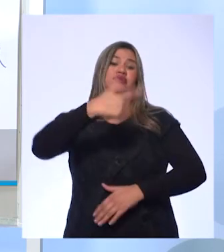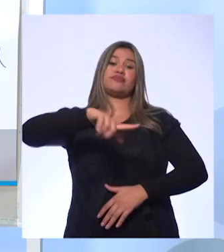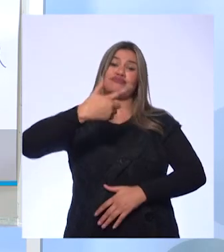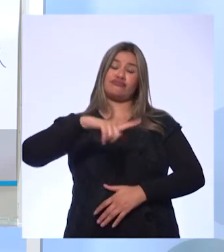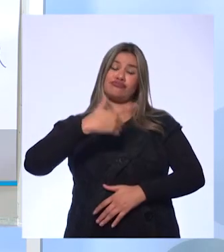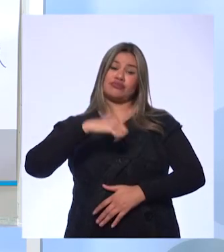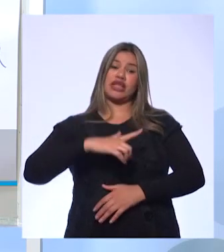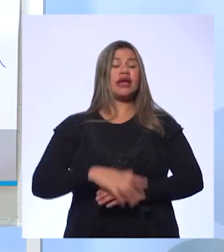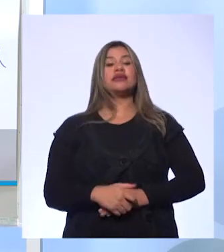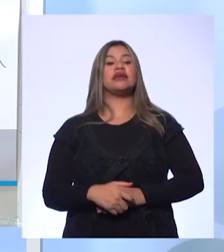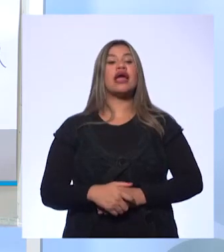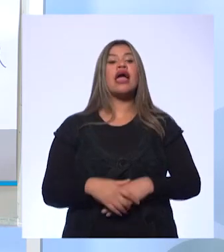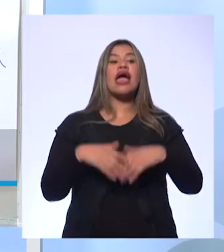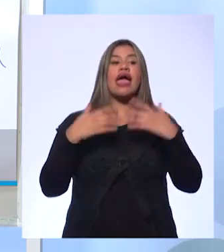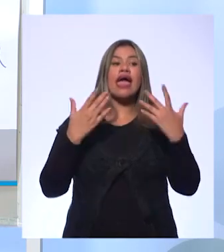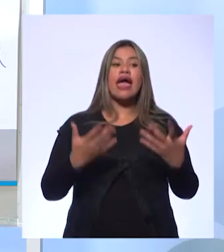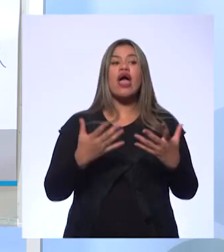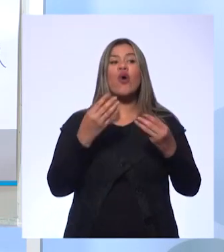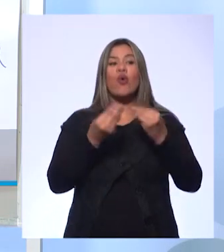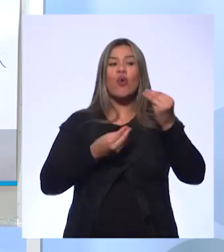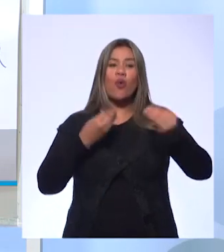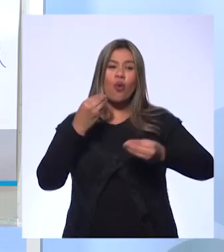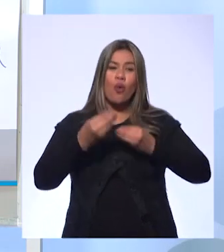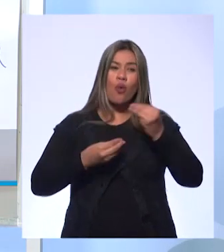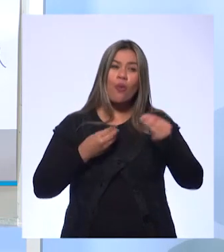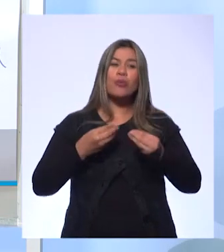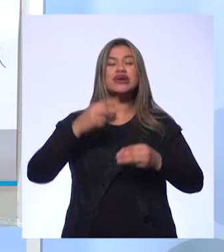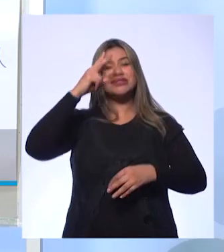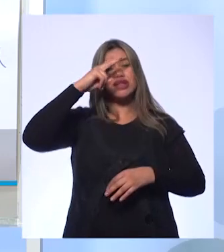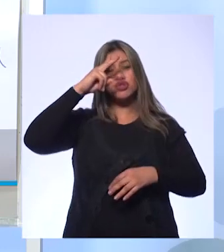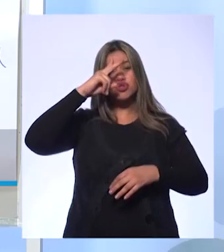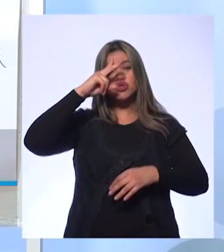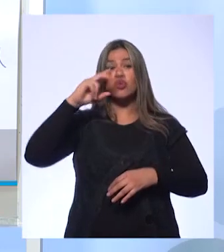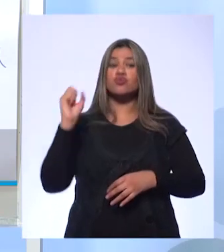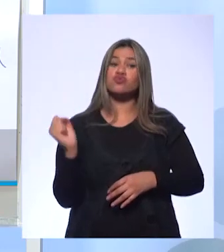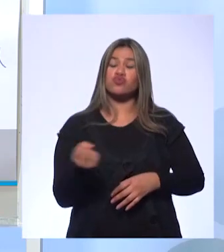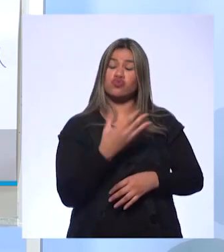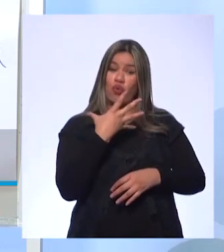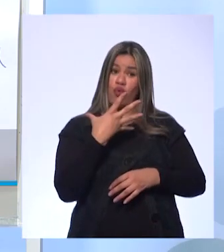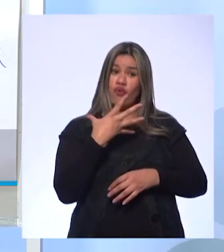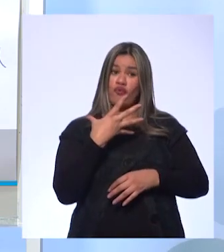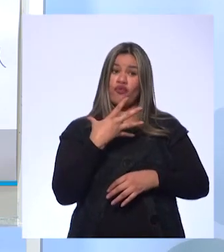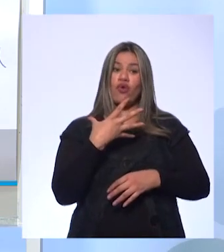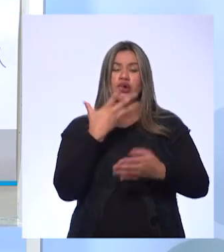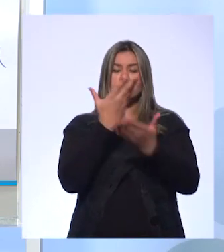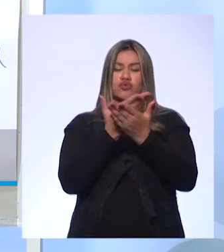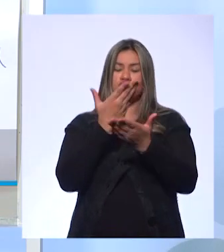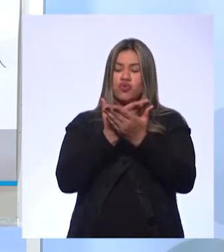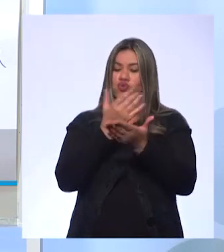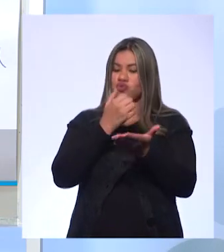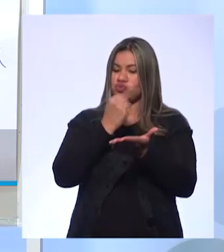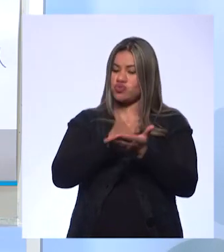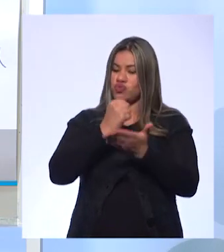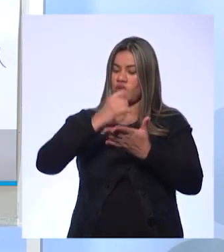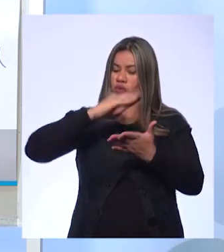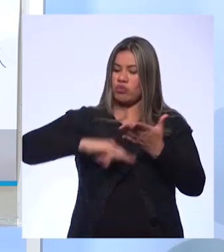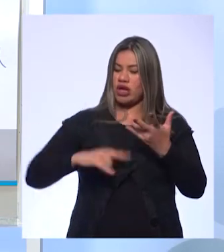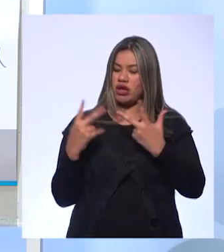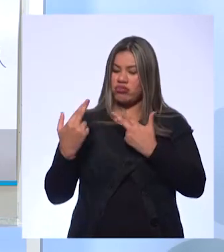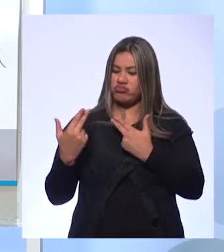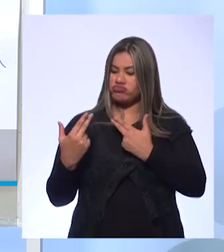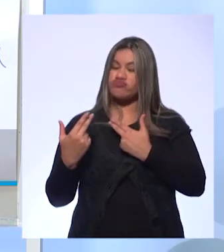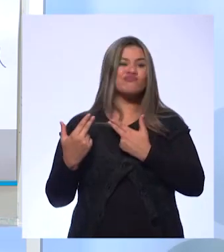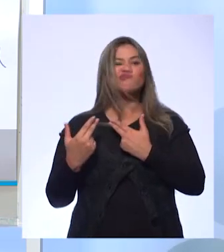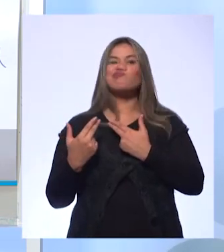que na verdade os historiadores atuais ele já contestaram e através de documentações eles verificaram que não foi bem assim